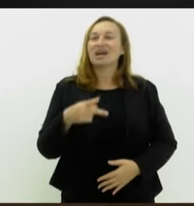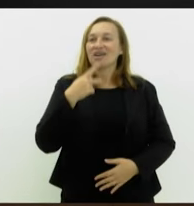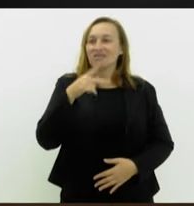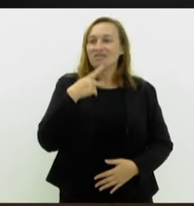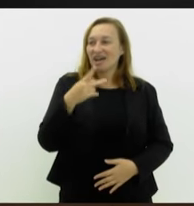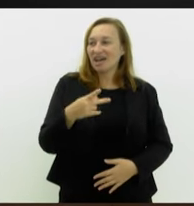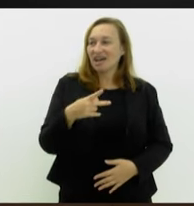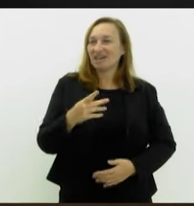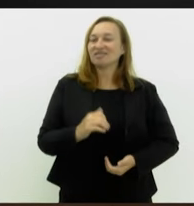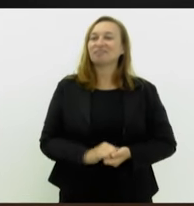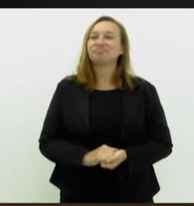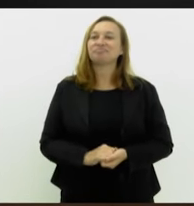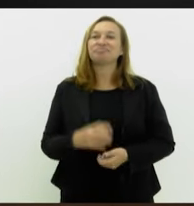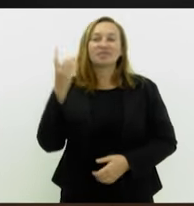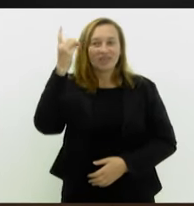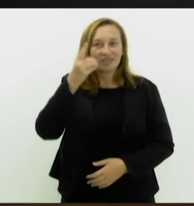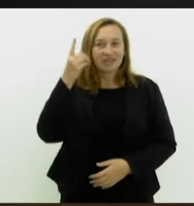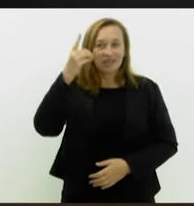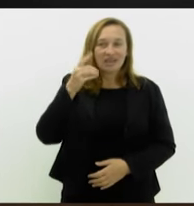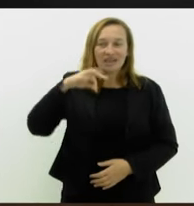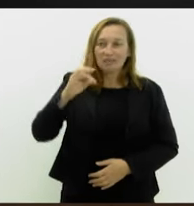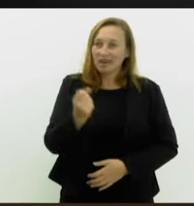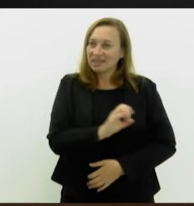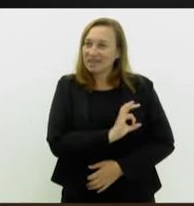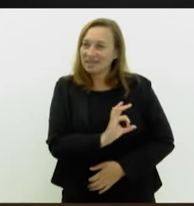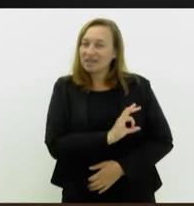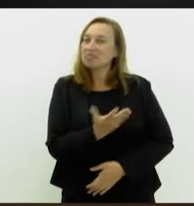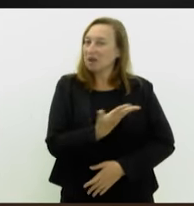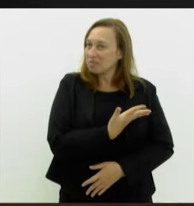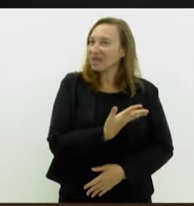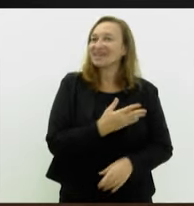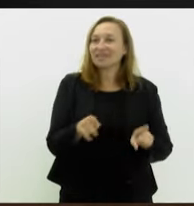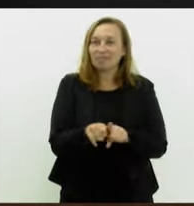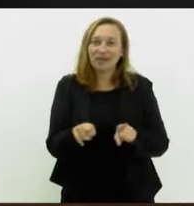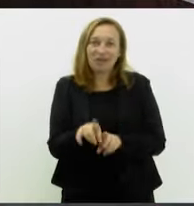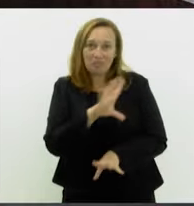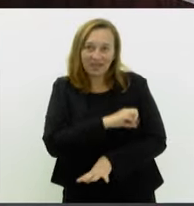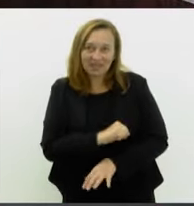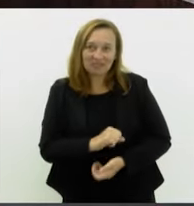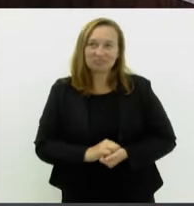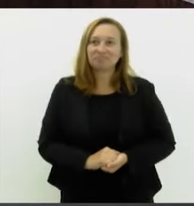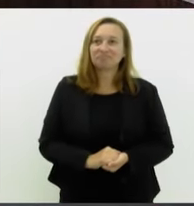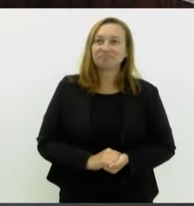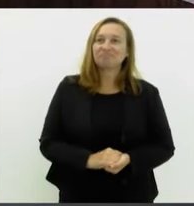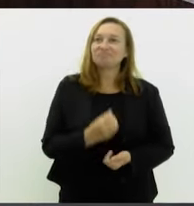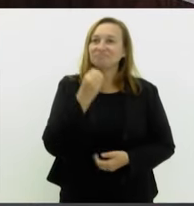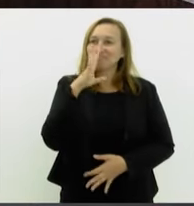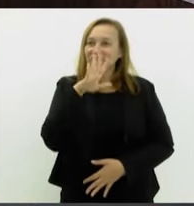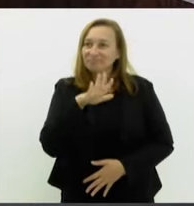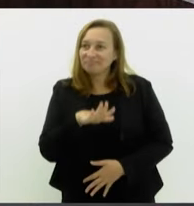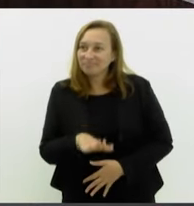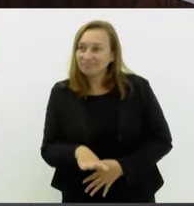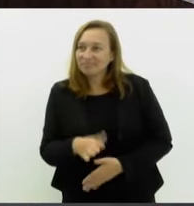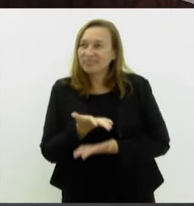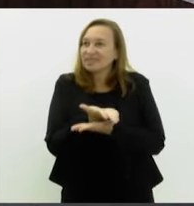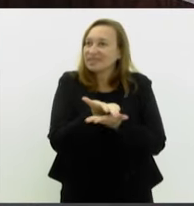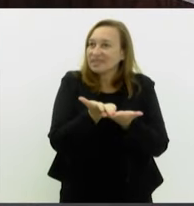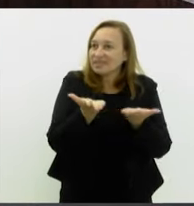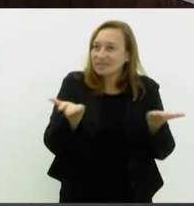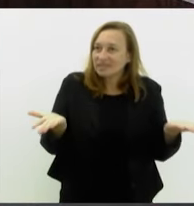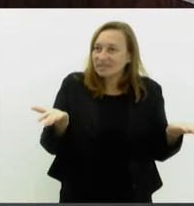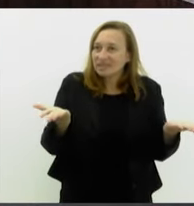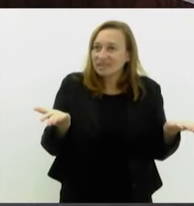sem mais delongas para a deputada Marta Rocha minha colega também querida boa tarde a todas e